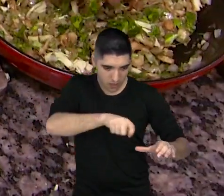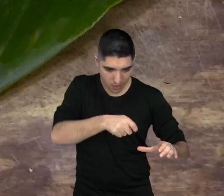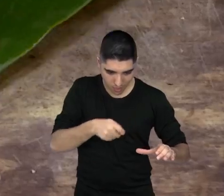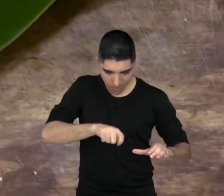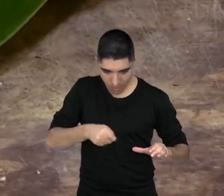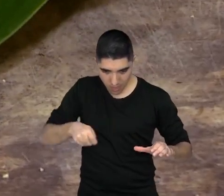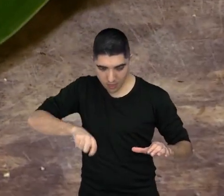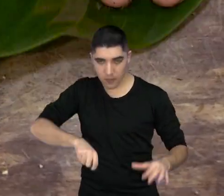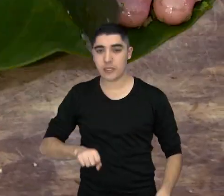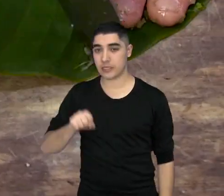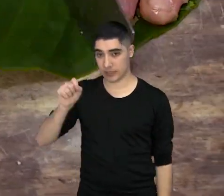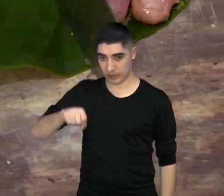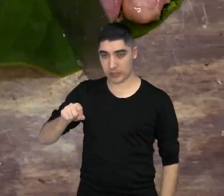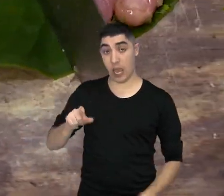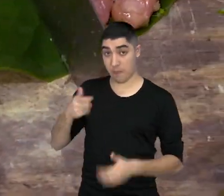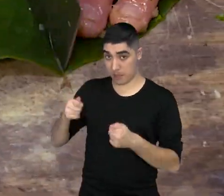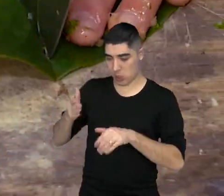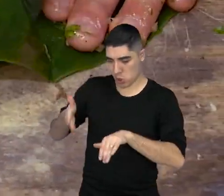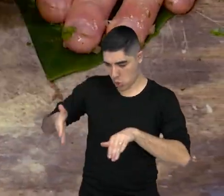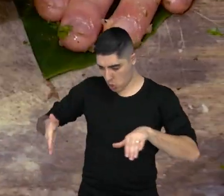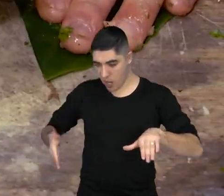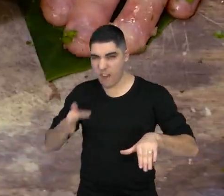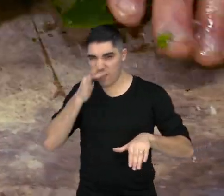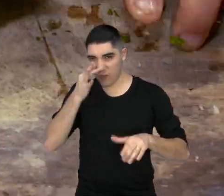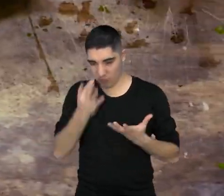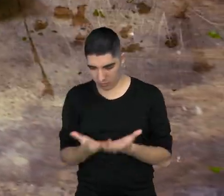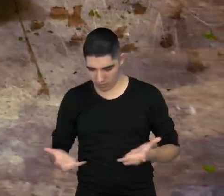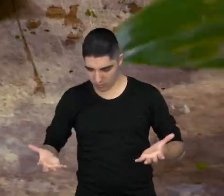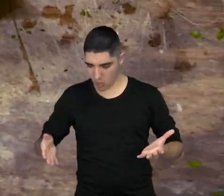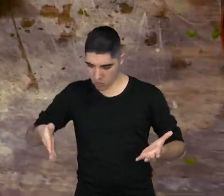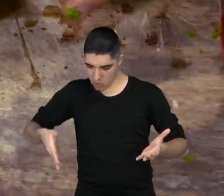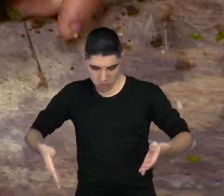Isso. Nós cortamos a folha aqui